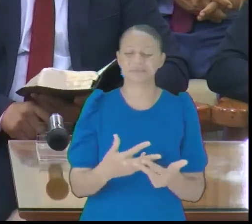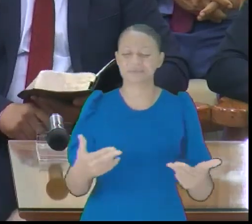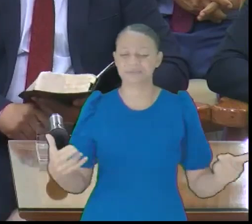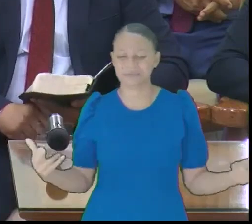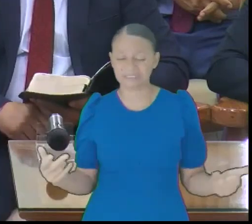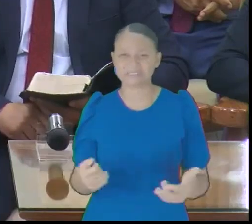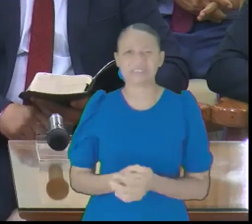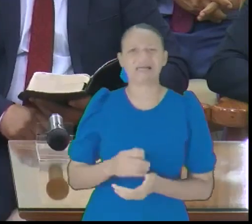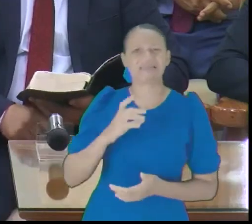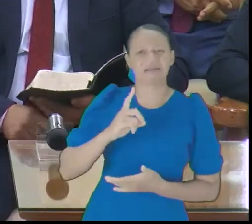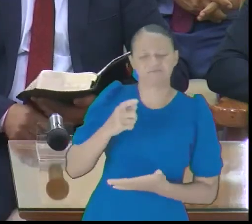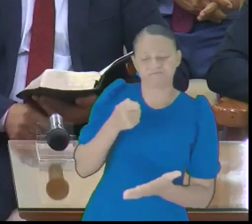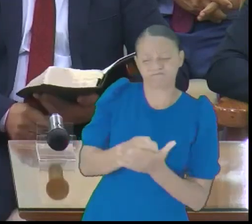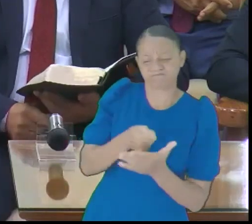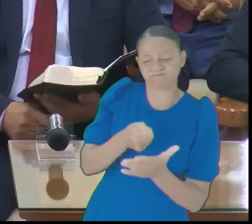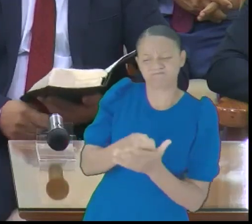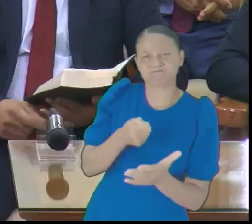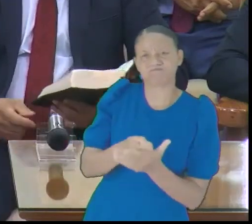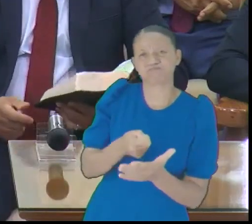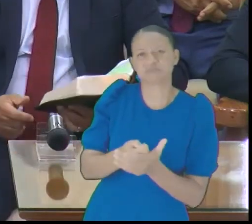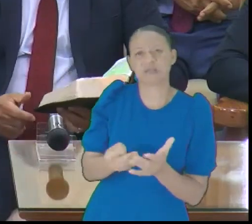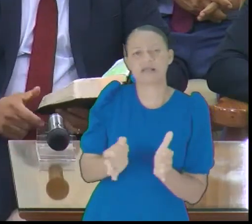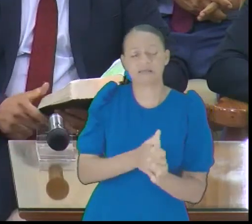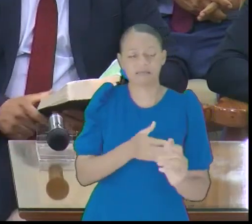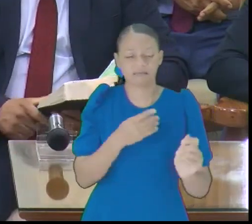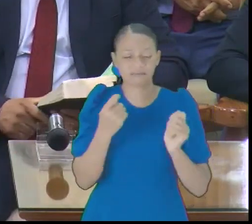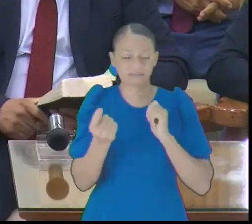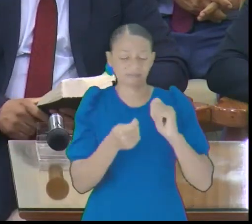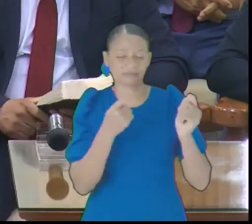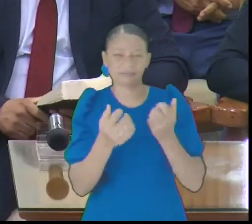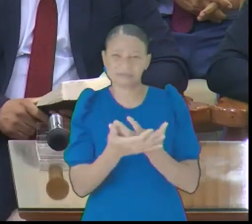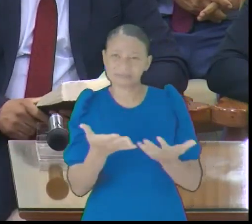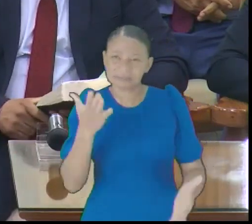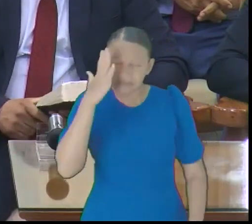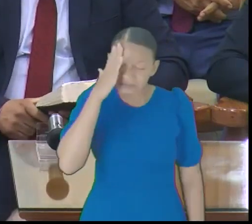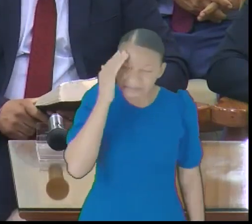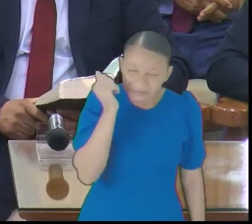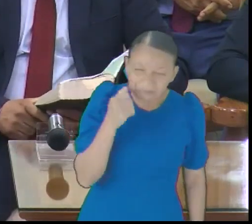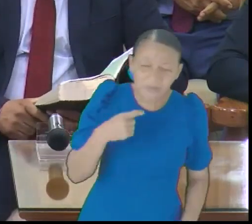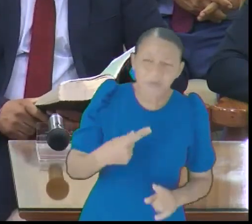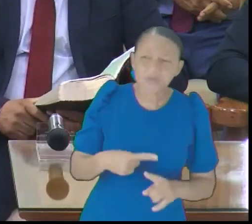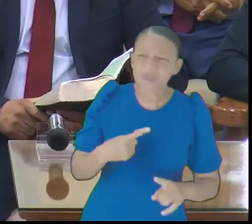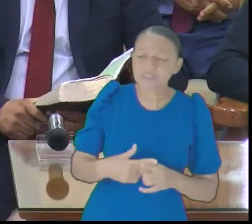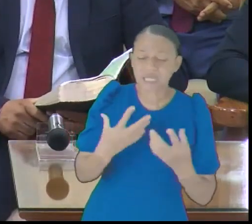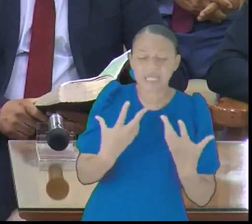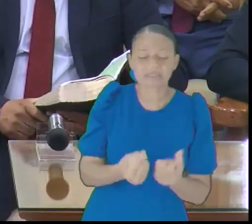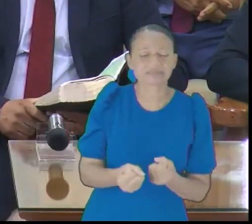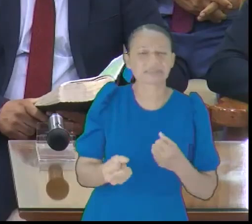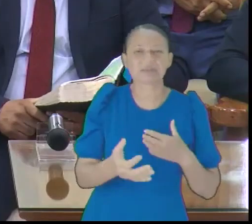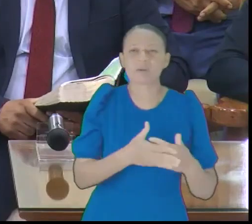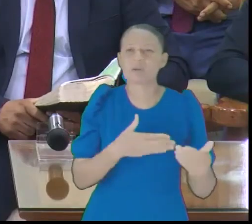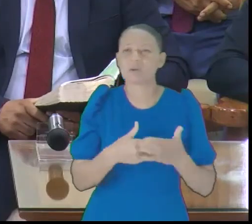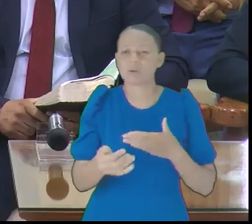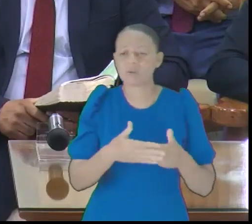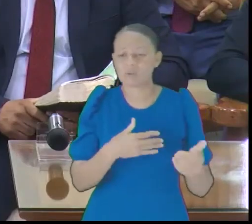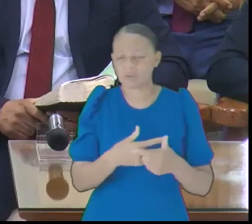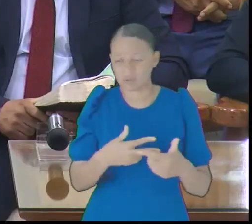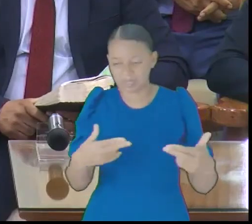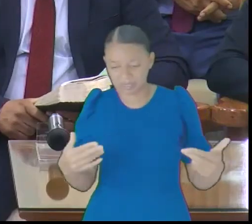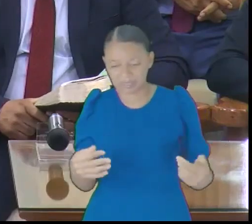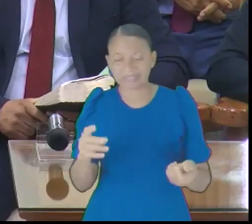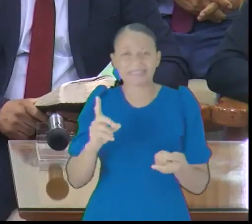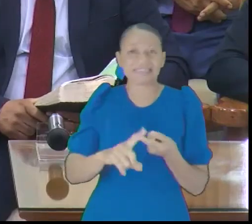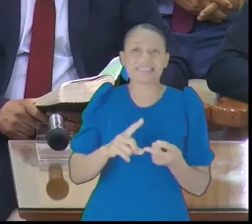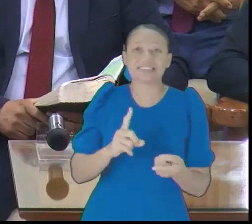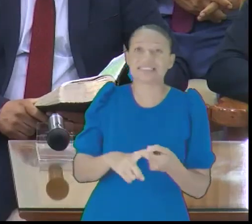é exigente. Aleluia. Sabe por que Ele não aceita qualquer coisa? Porque Ele também